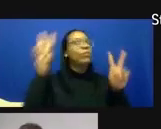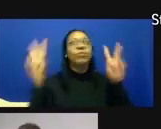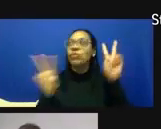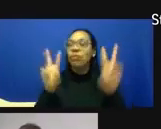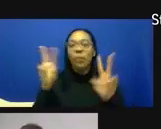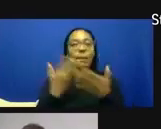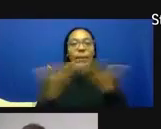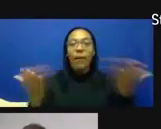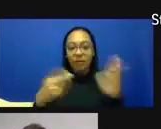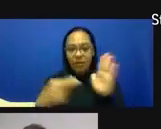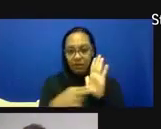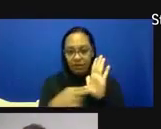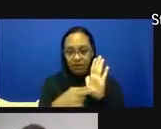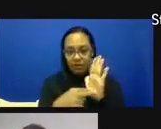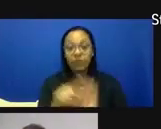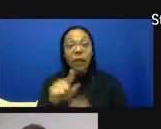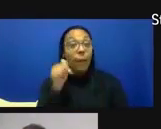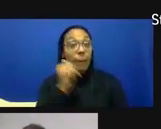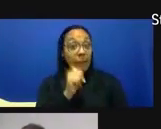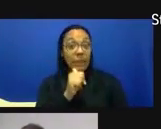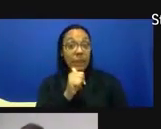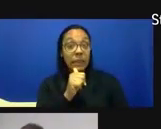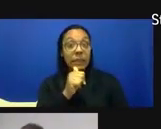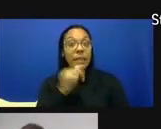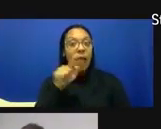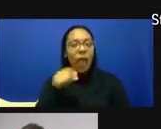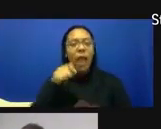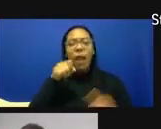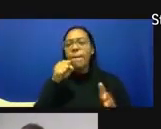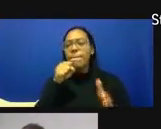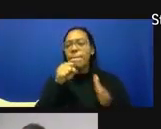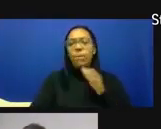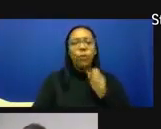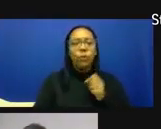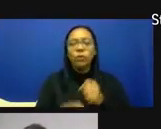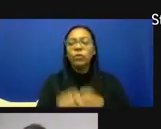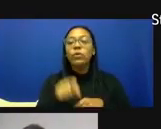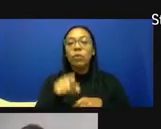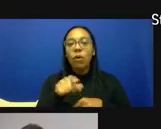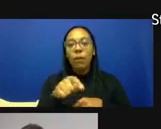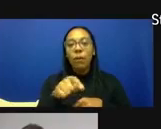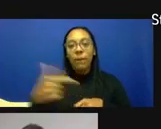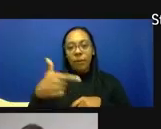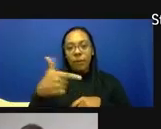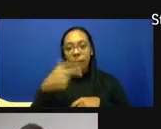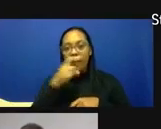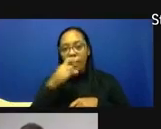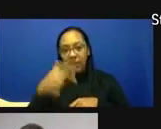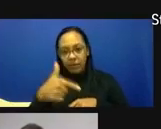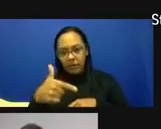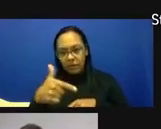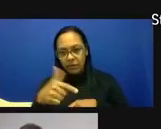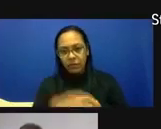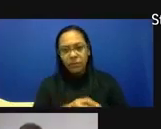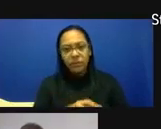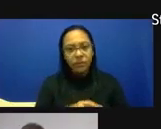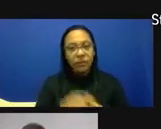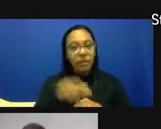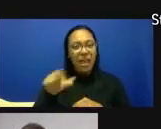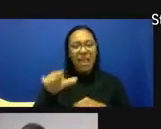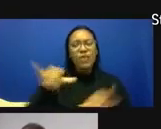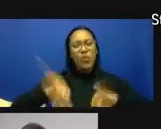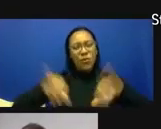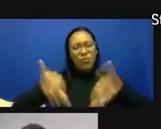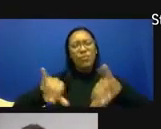menina era abusada pelo padrasto em casa. Sofria todos os tipos de violência que a gente possa imaginar, as piores, né? Lamentavelmente. E